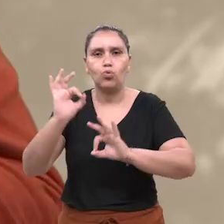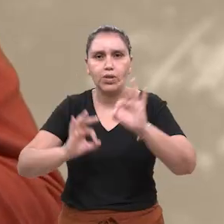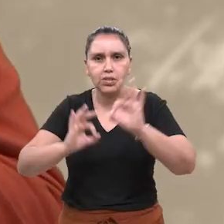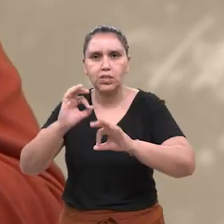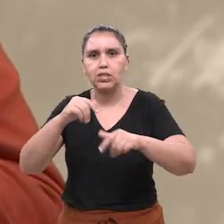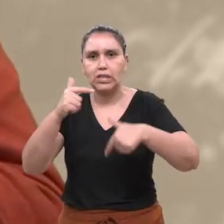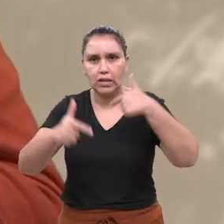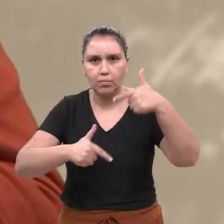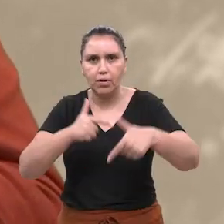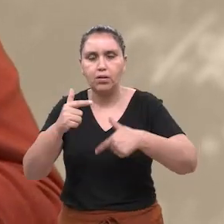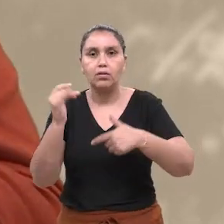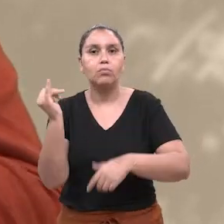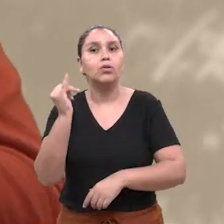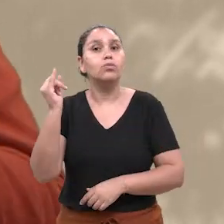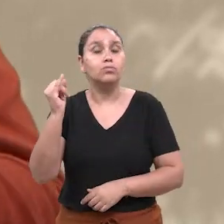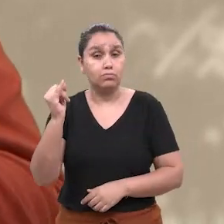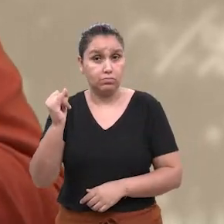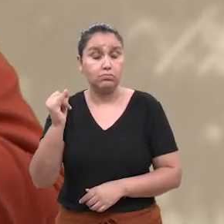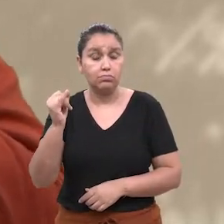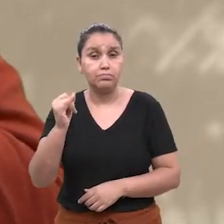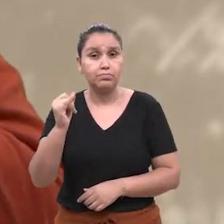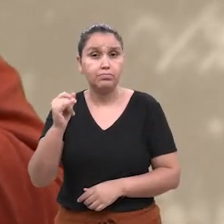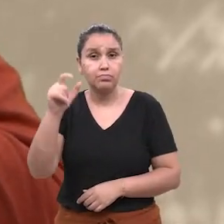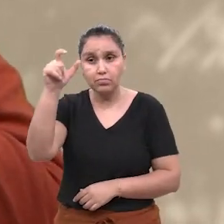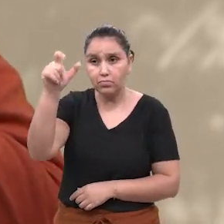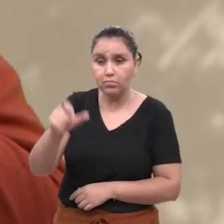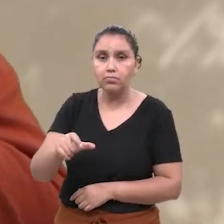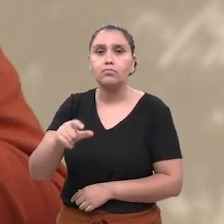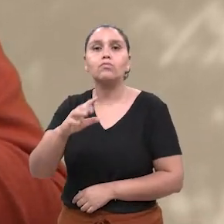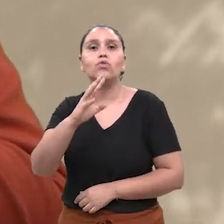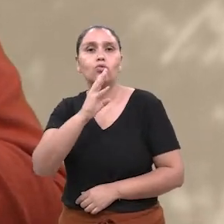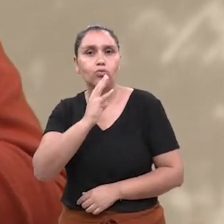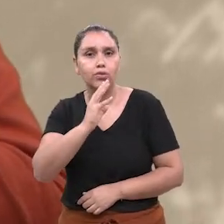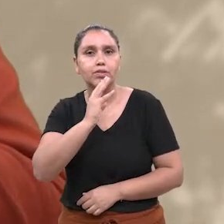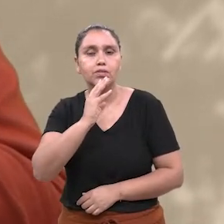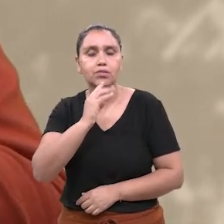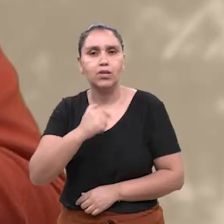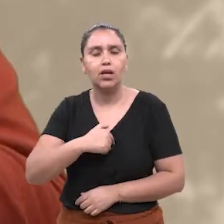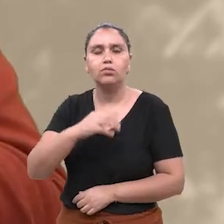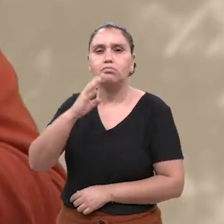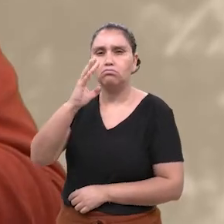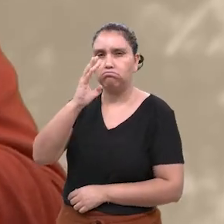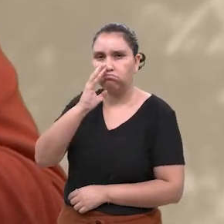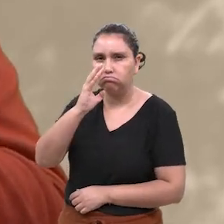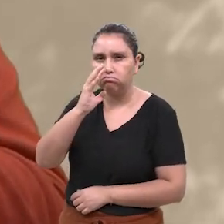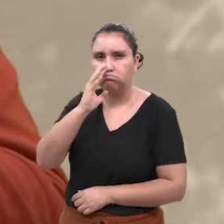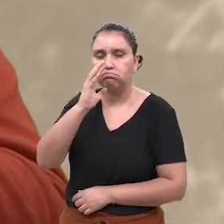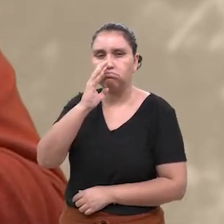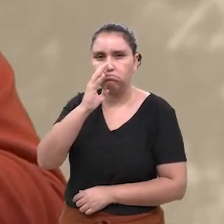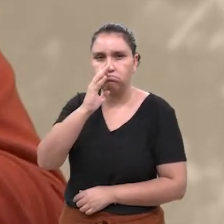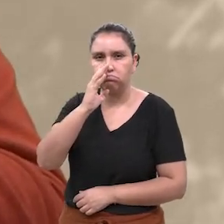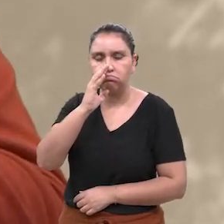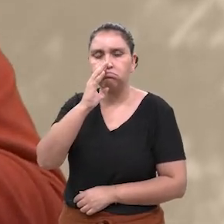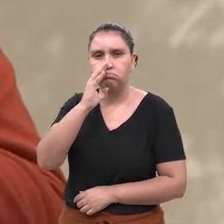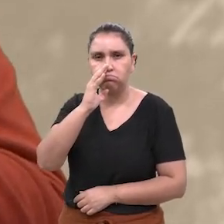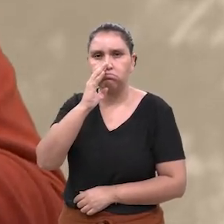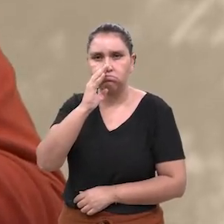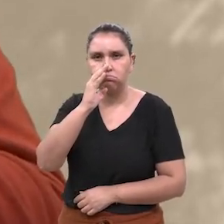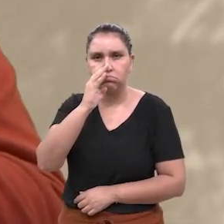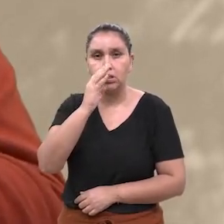alguém possa ver o que foi feito, né? Eu sempre digo assim que eu admirava e